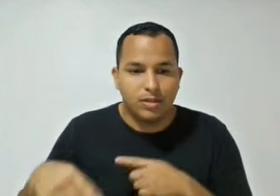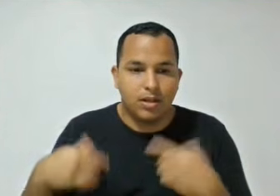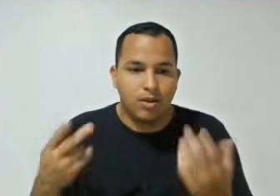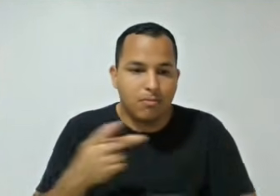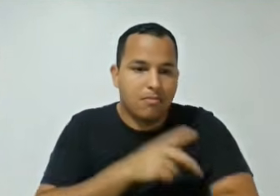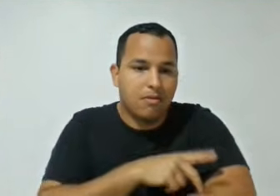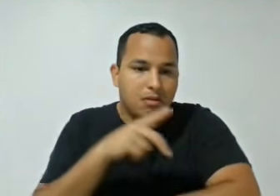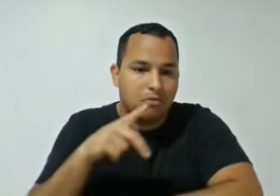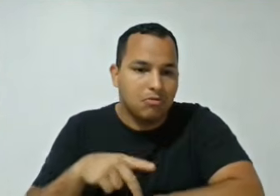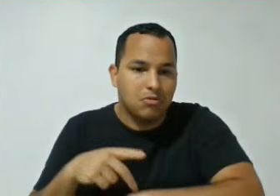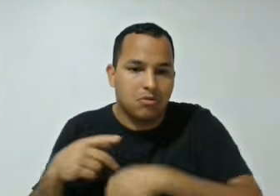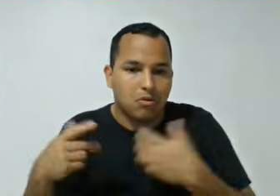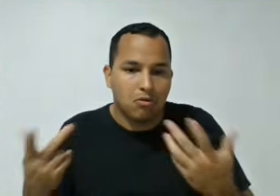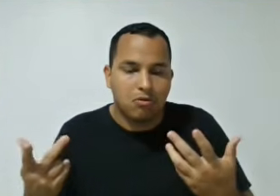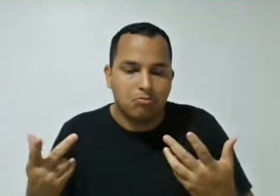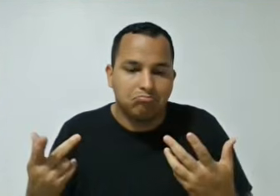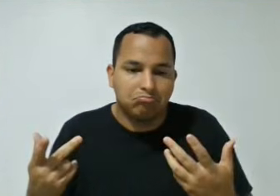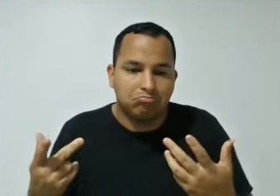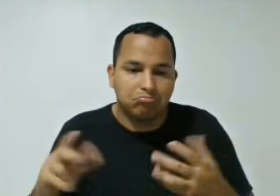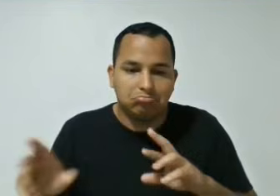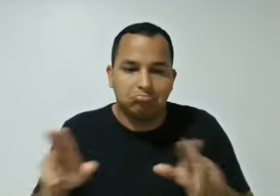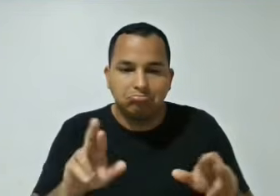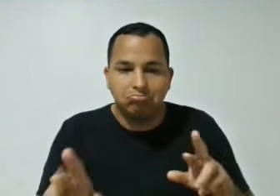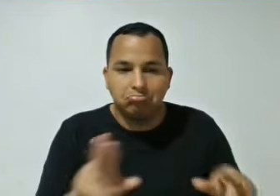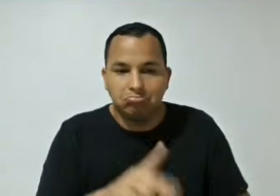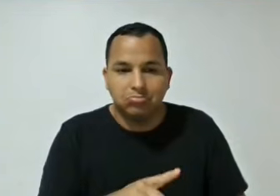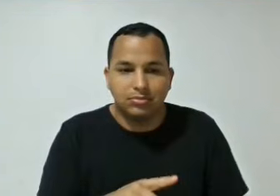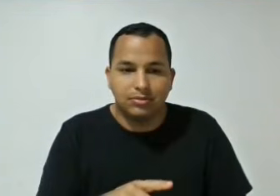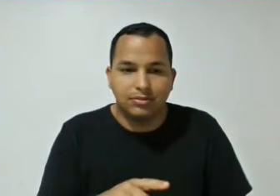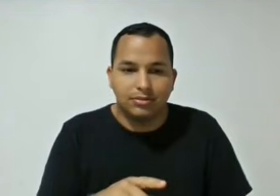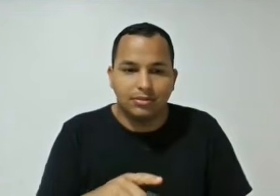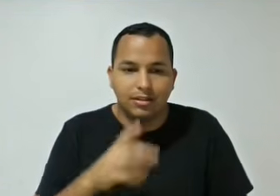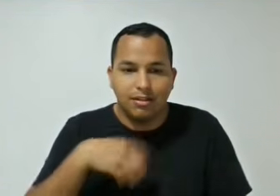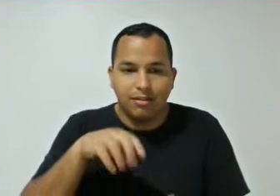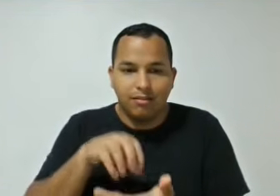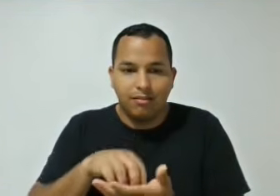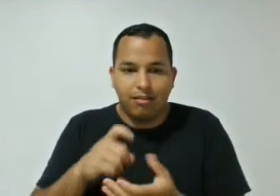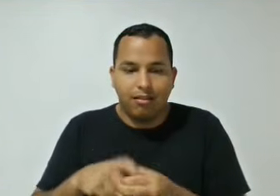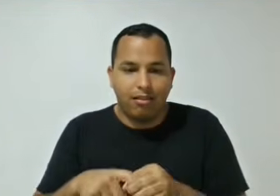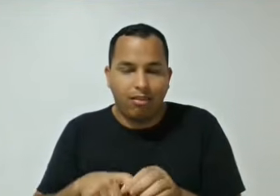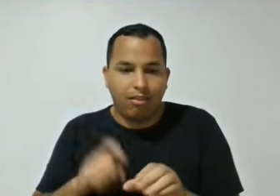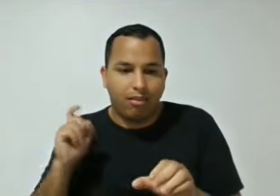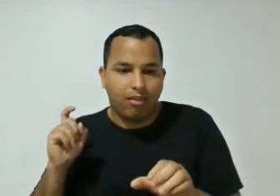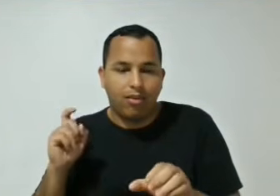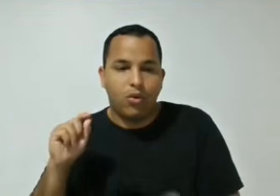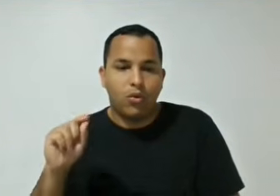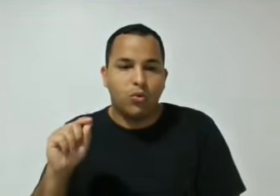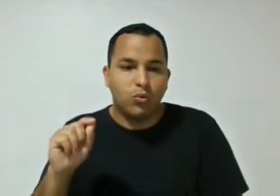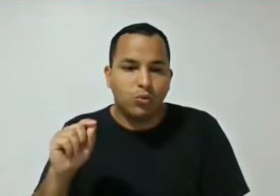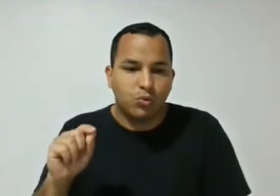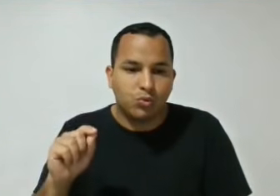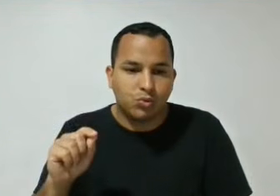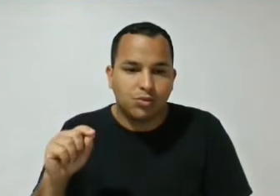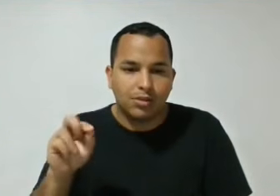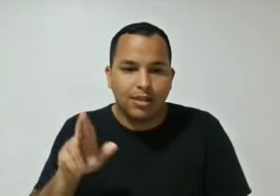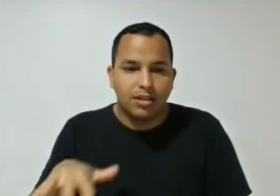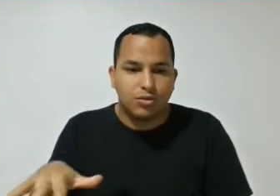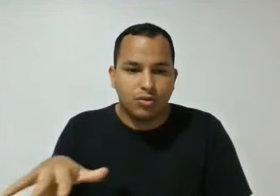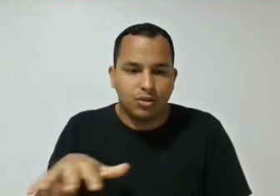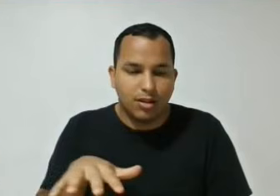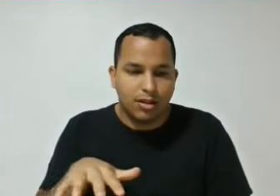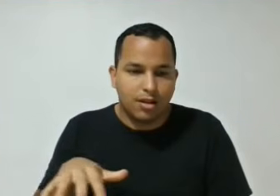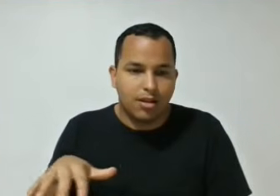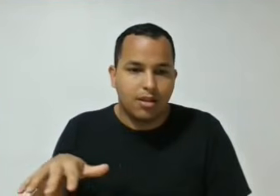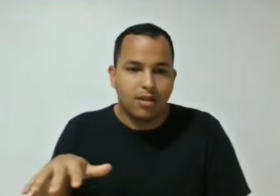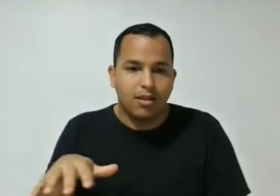ou do modo de operar, teria um sentido. Mas essa descentralização também na relação das regionais, como a gente já